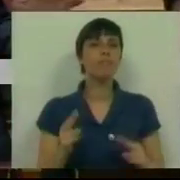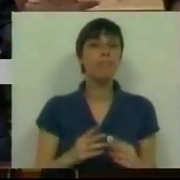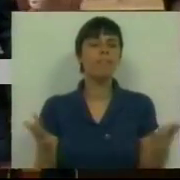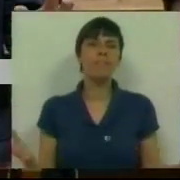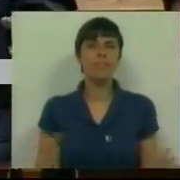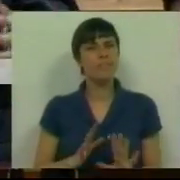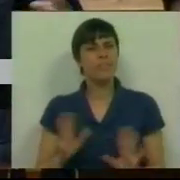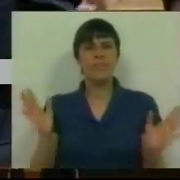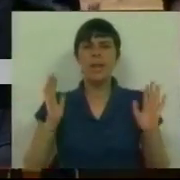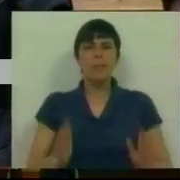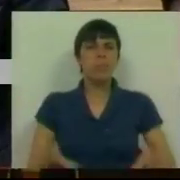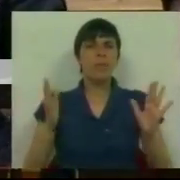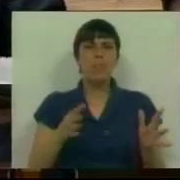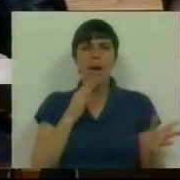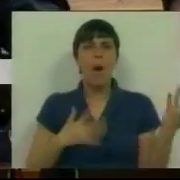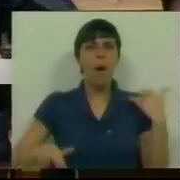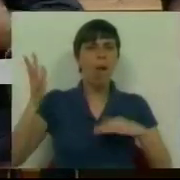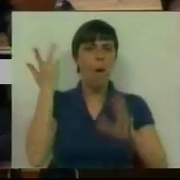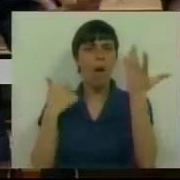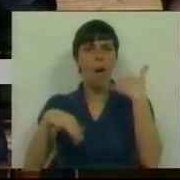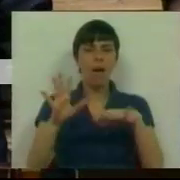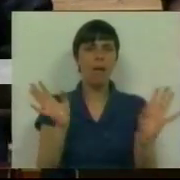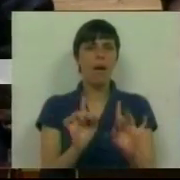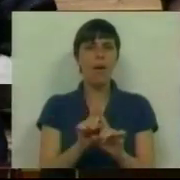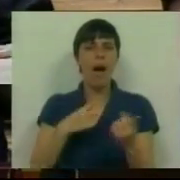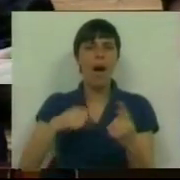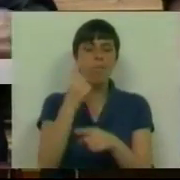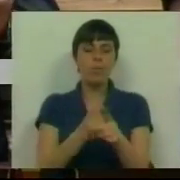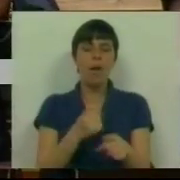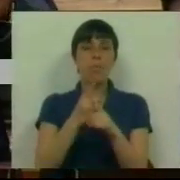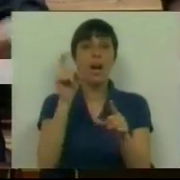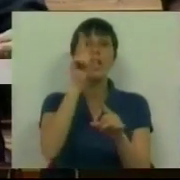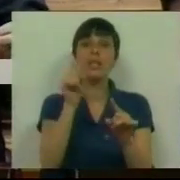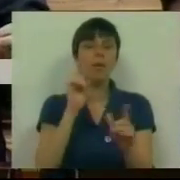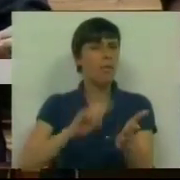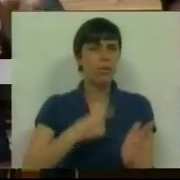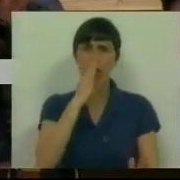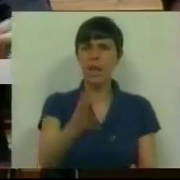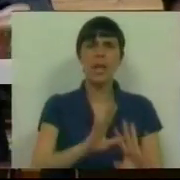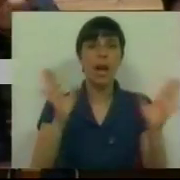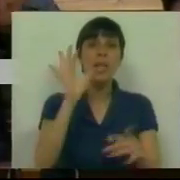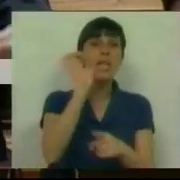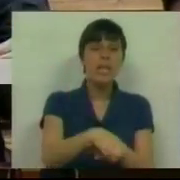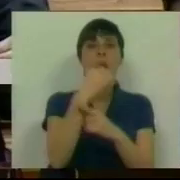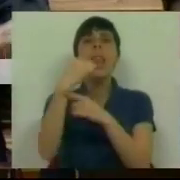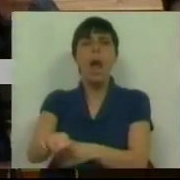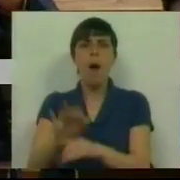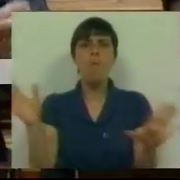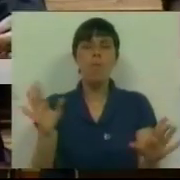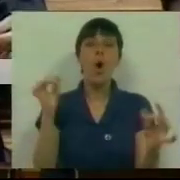E deixemos-nos de rodeios, de andar à volta com esta questão que é fundamental. Sim ou